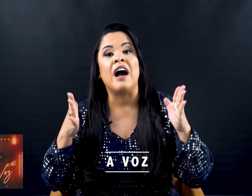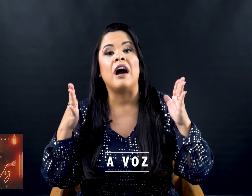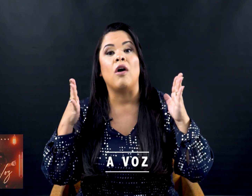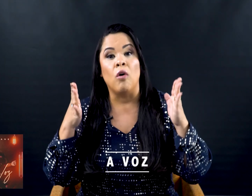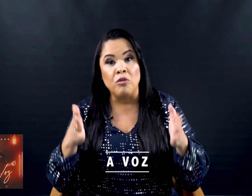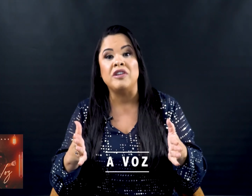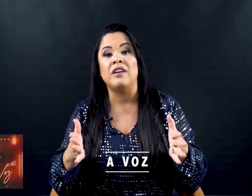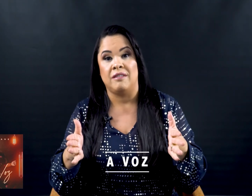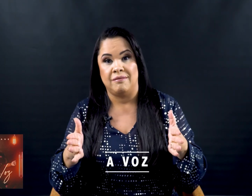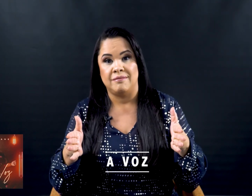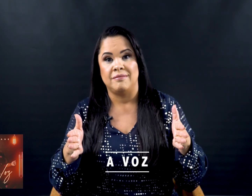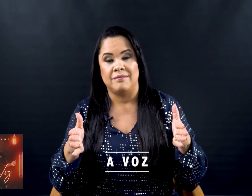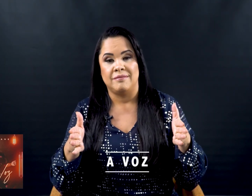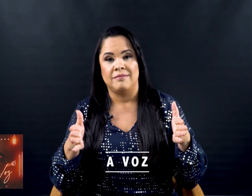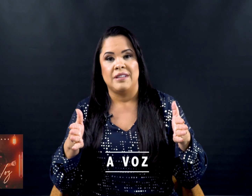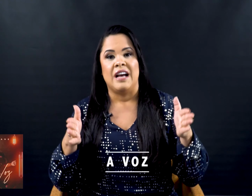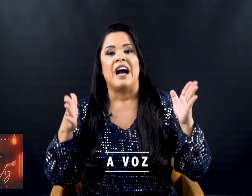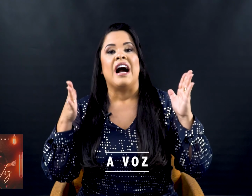quer ouvir.